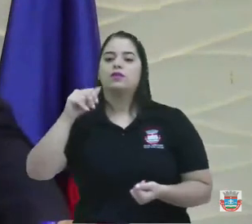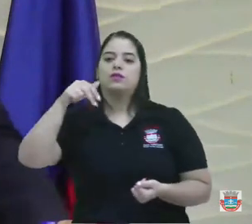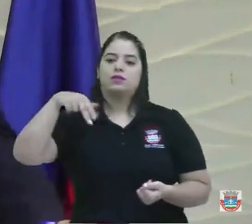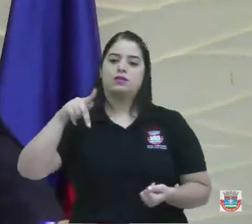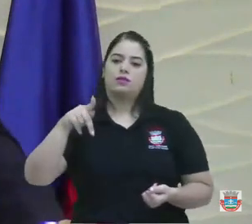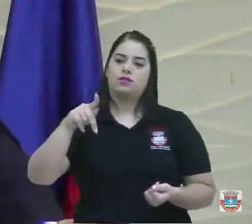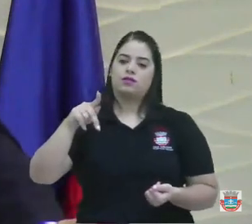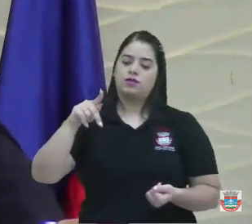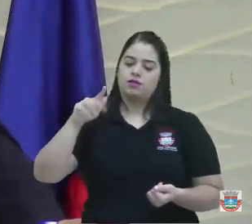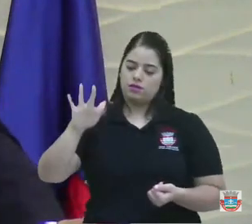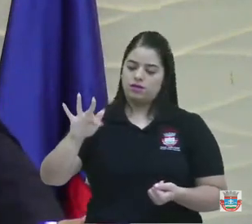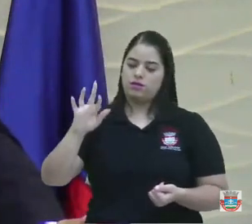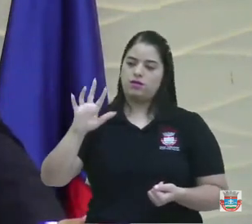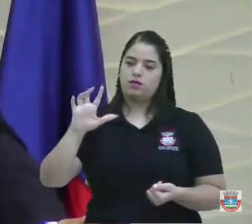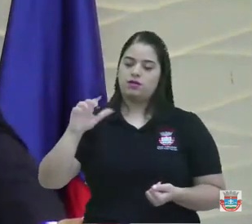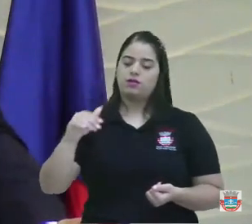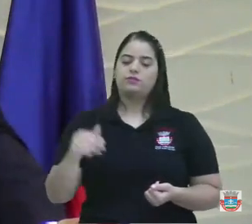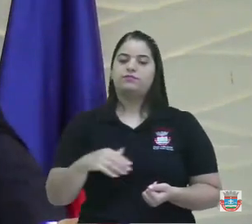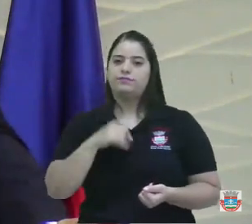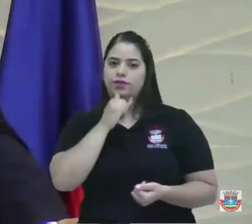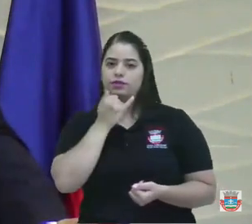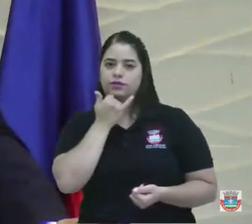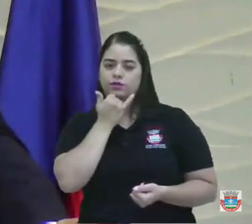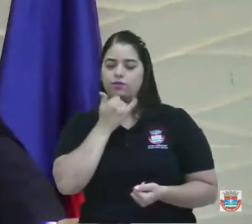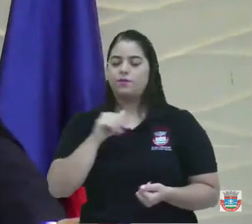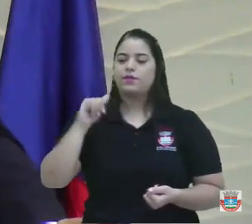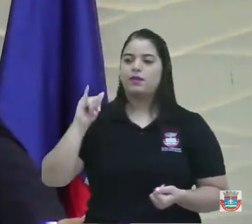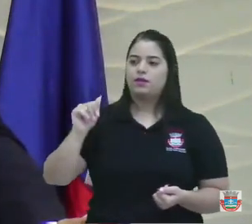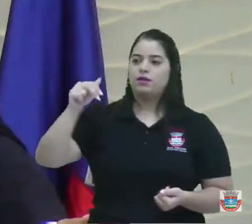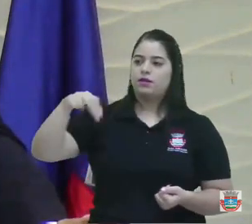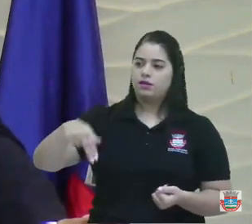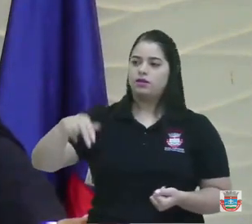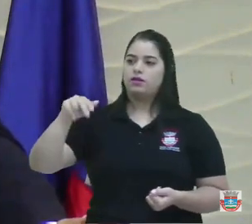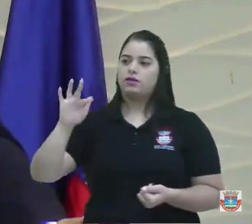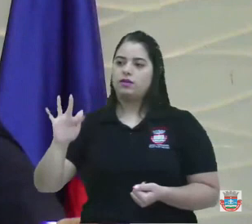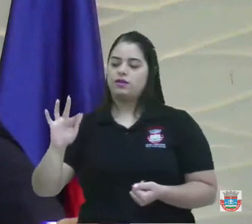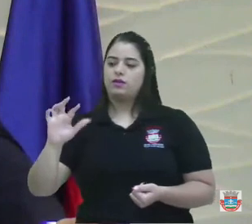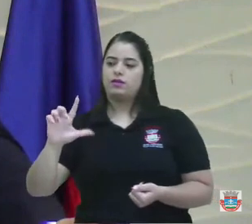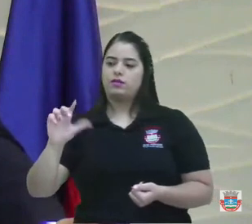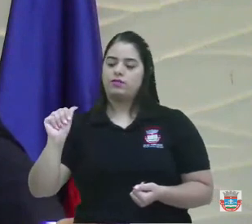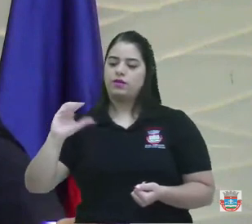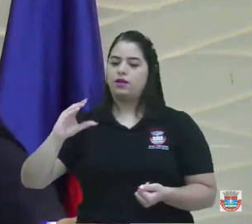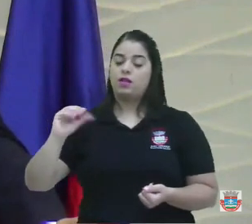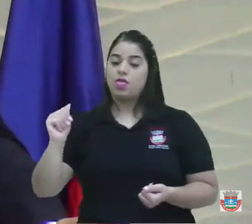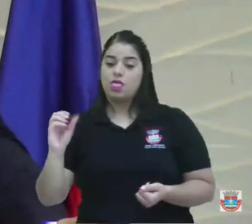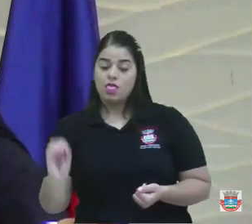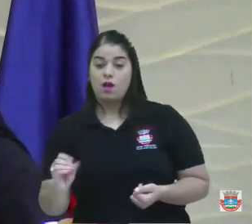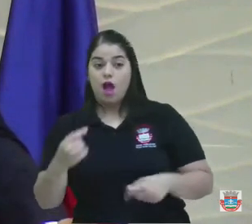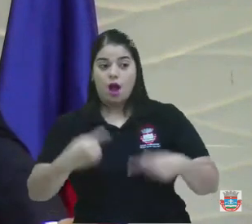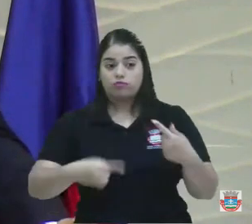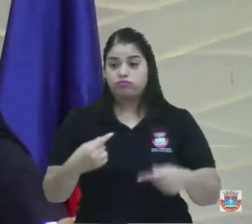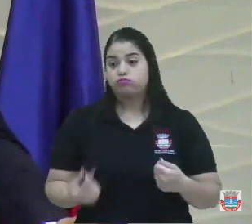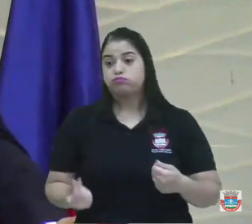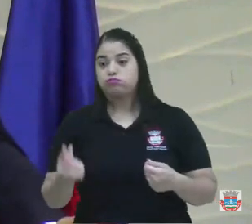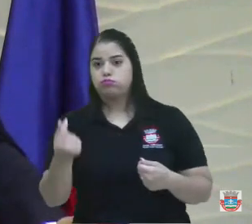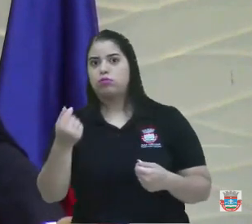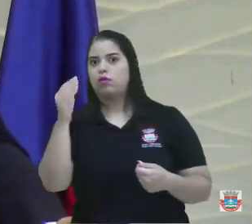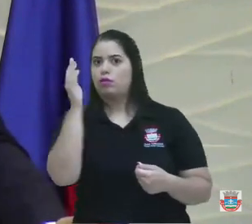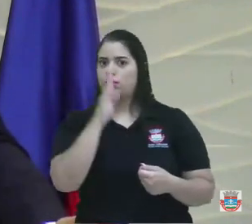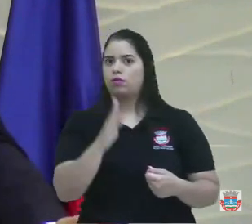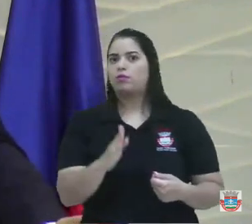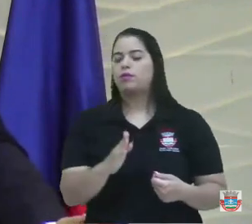porque de fato não se sustenta, né, a política econômica que o nosso país tem adotado ou que se